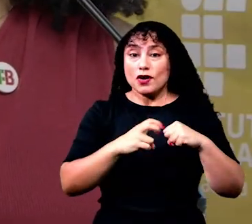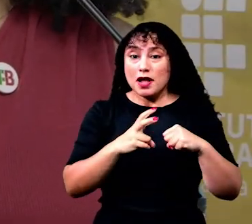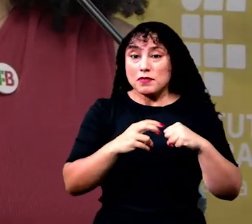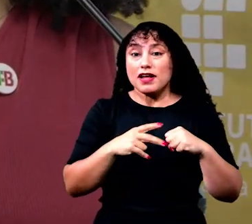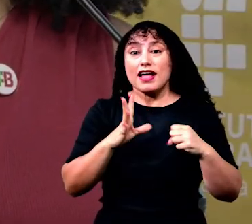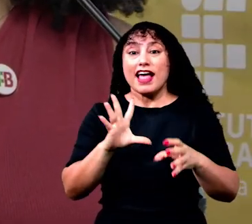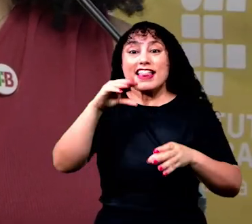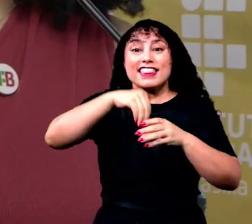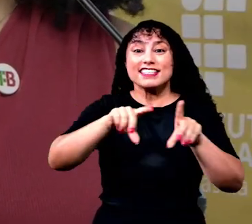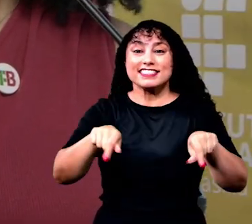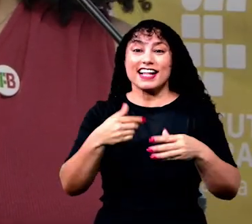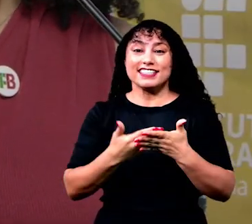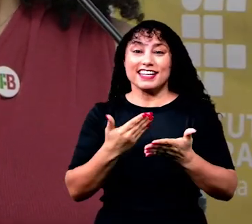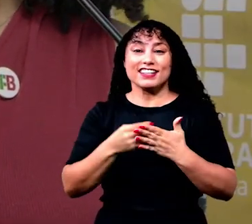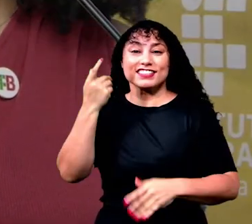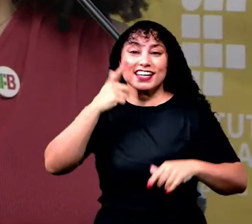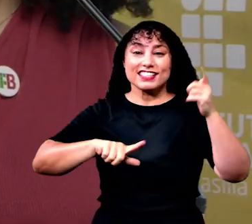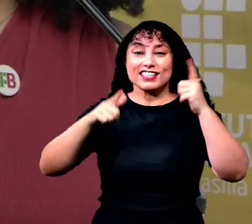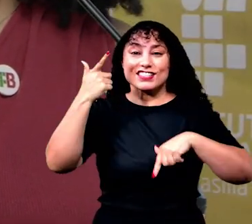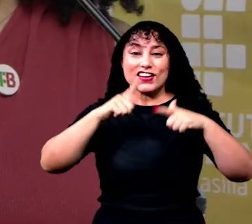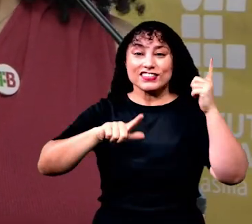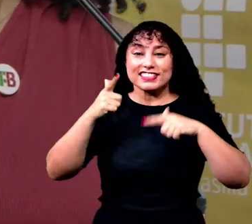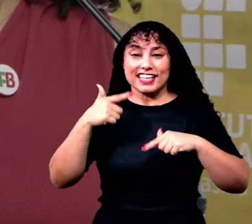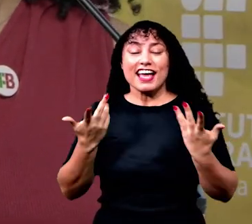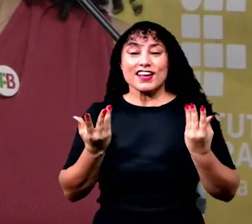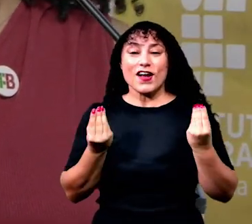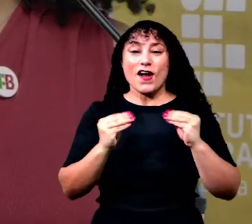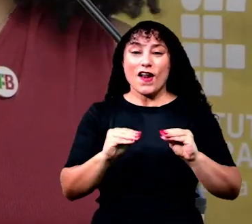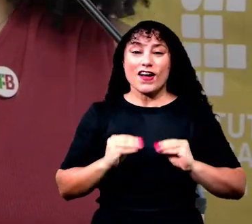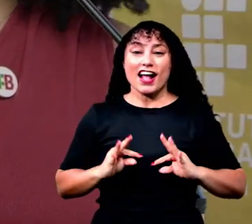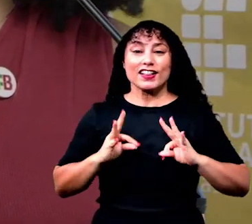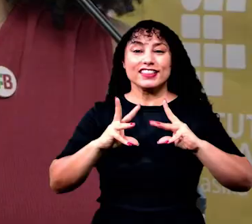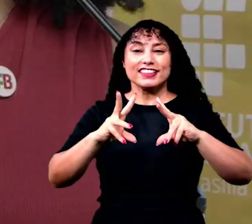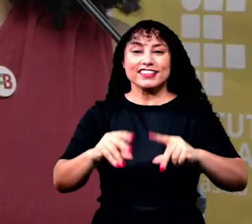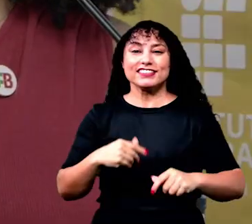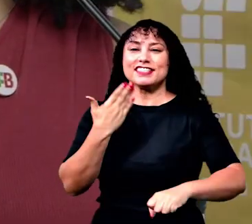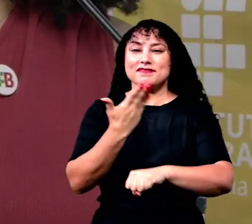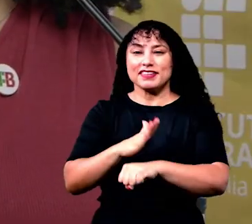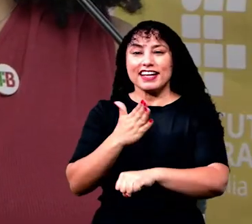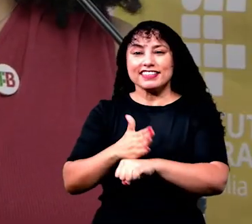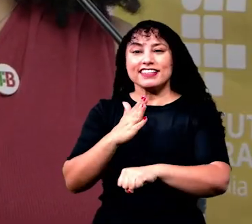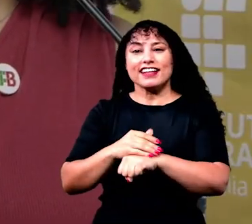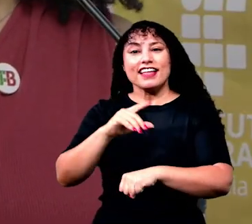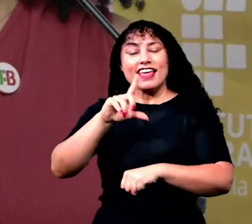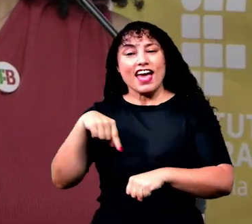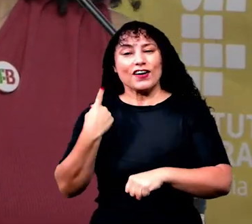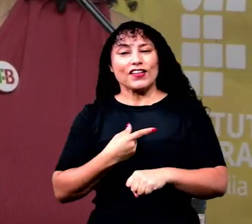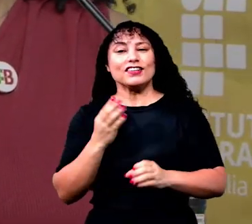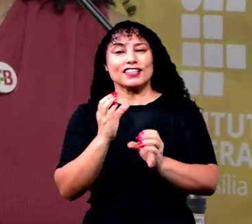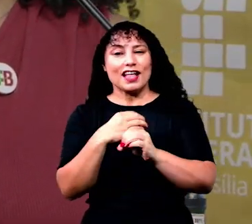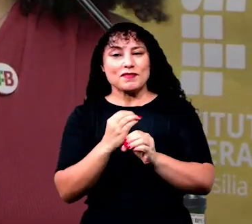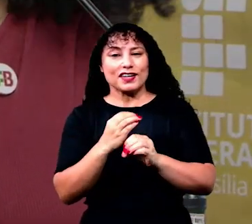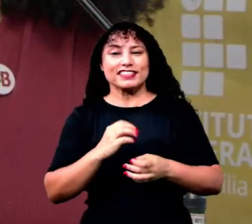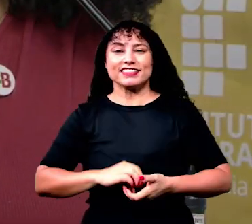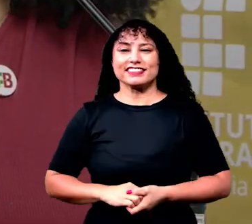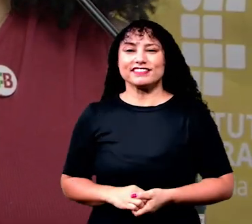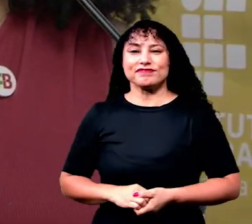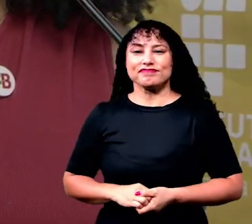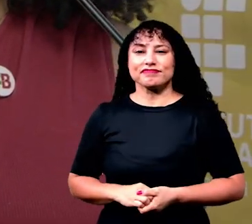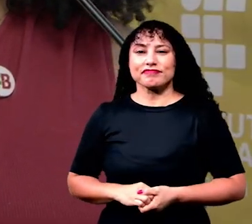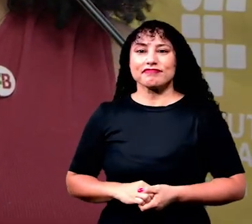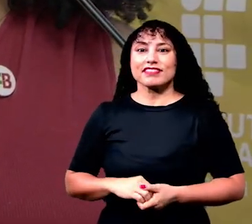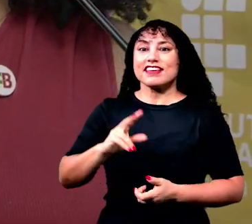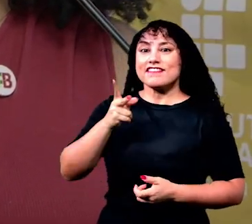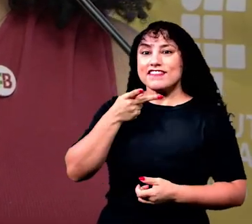é dentro da sala de aula que a gente consegue colocar tudo isso, né, e praticar, e é o nosso laboratório. E aí,